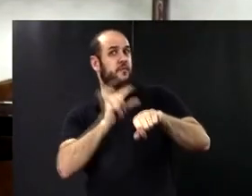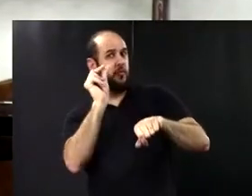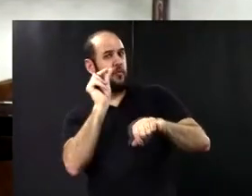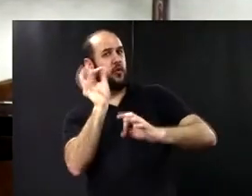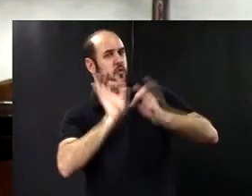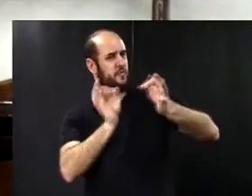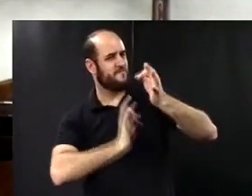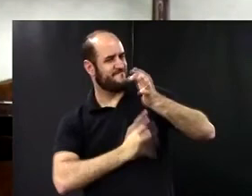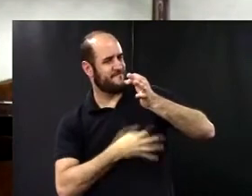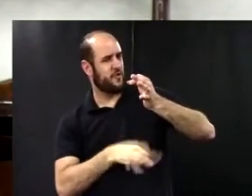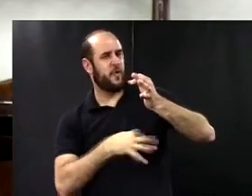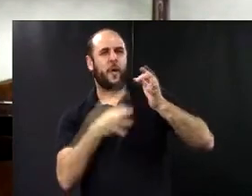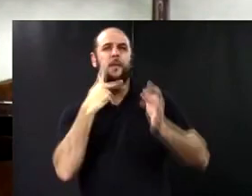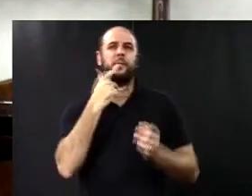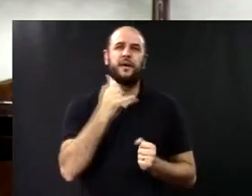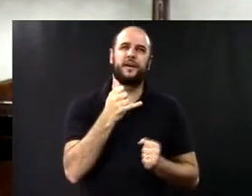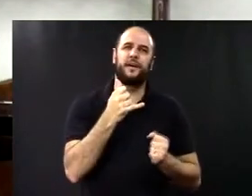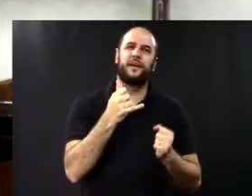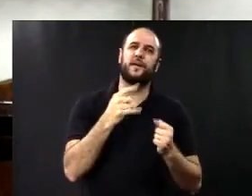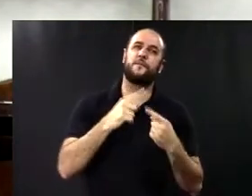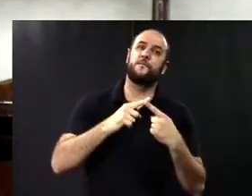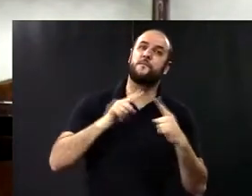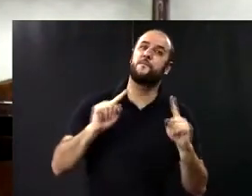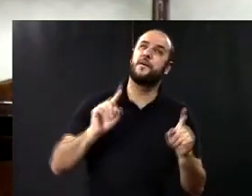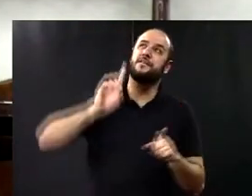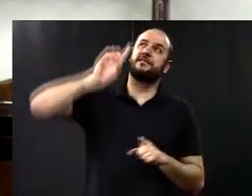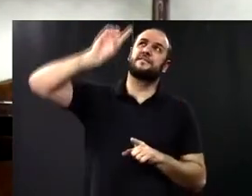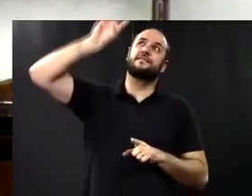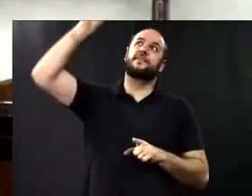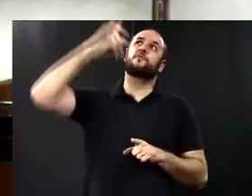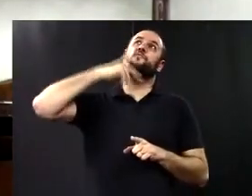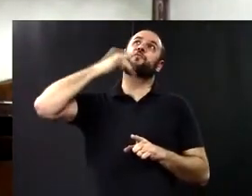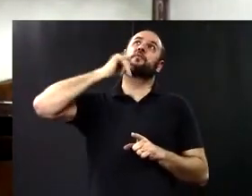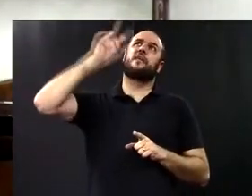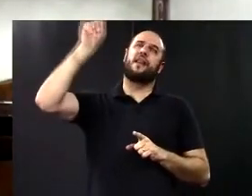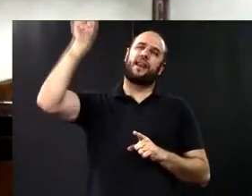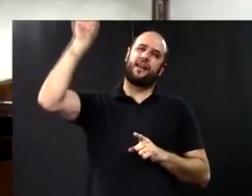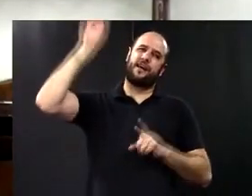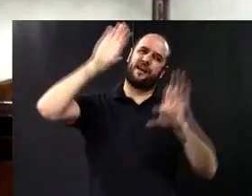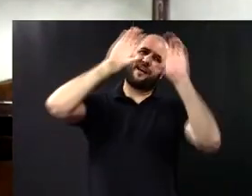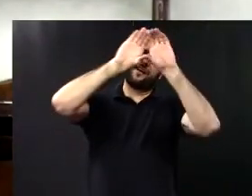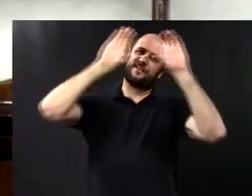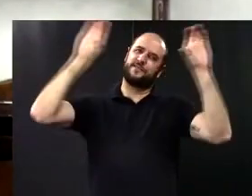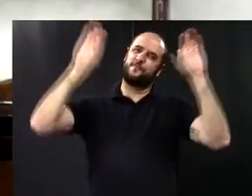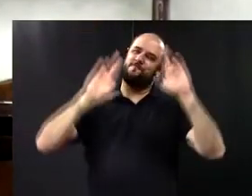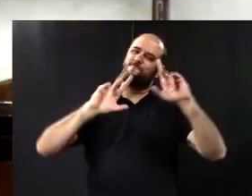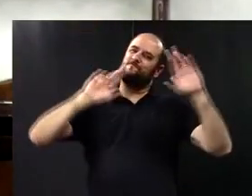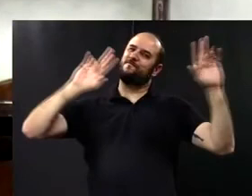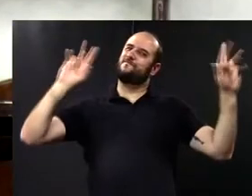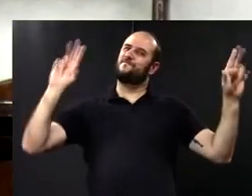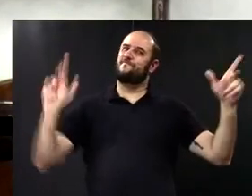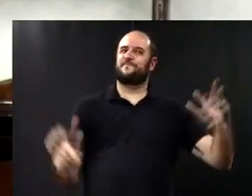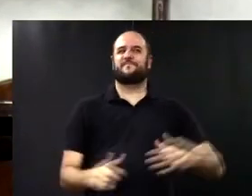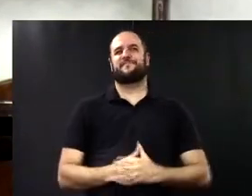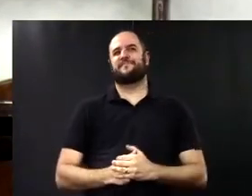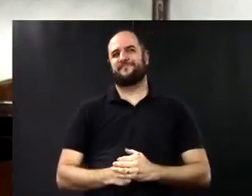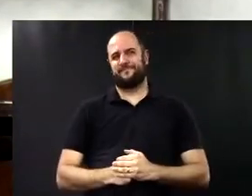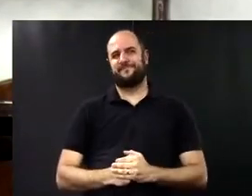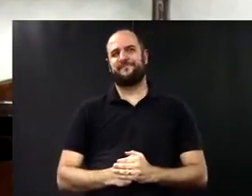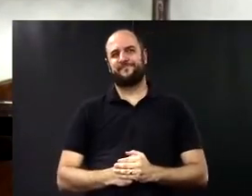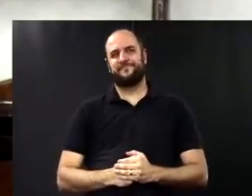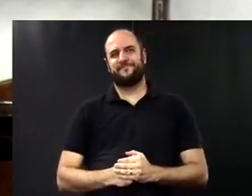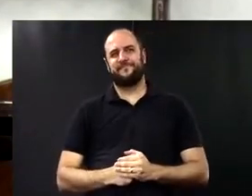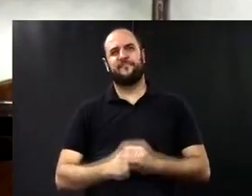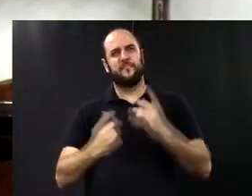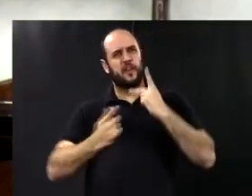Mas o pai espiritual não faz assim. E outra coisa, ele diz que